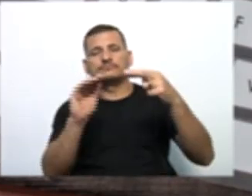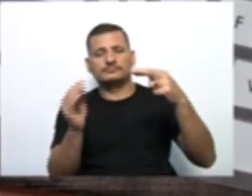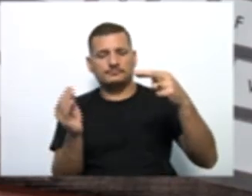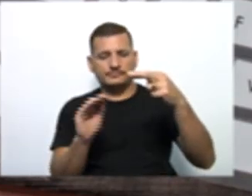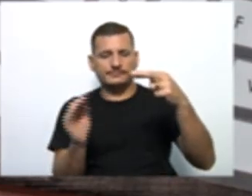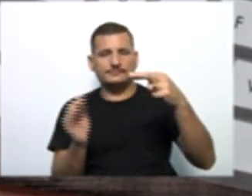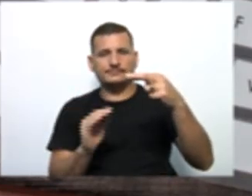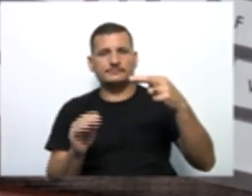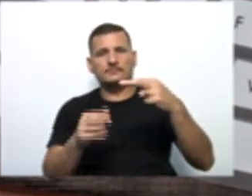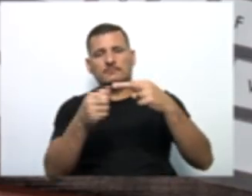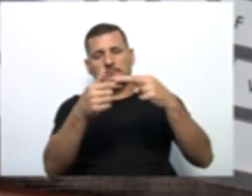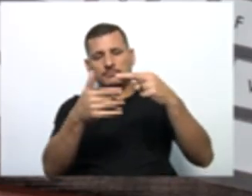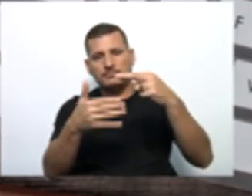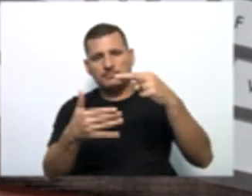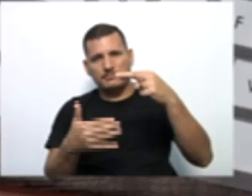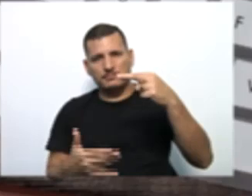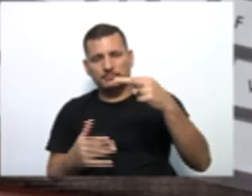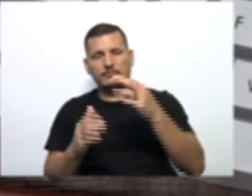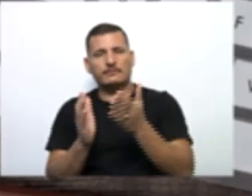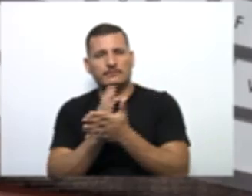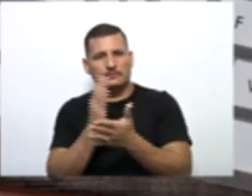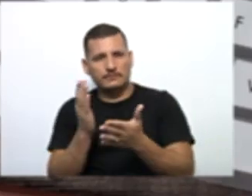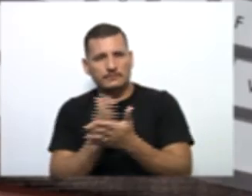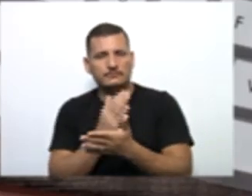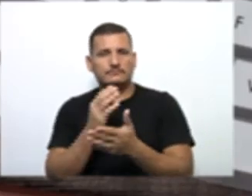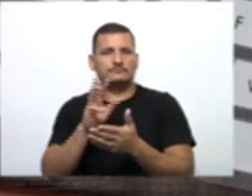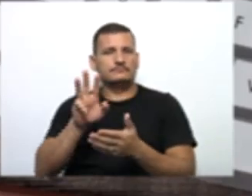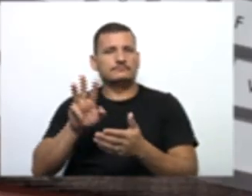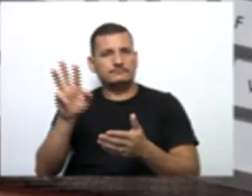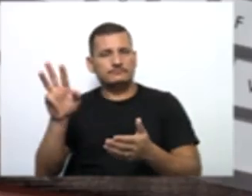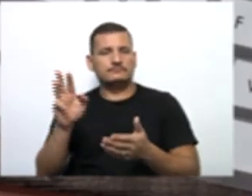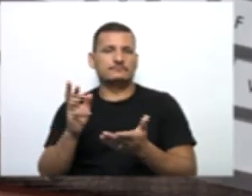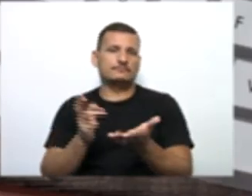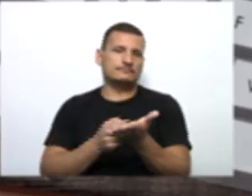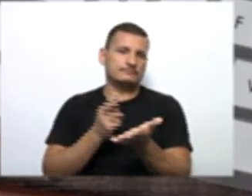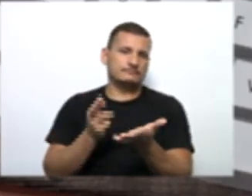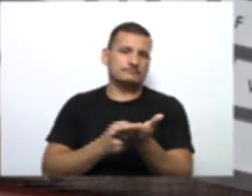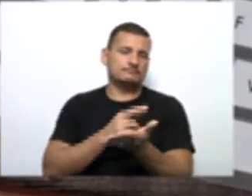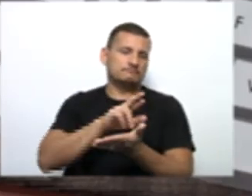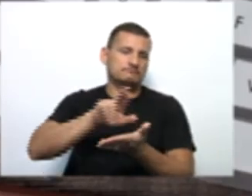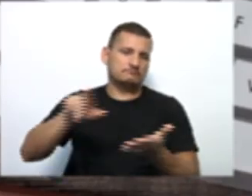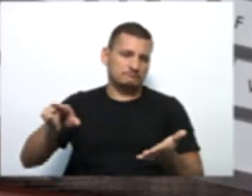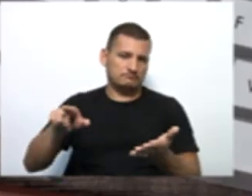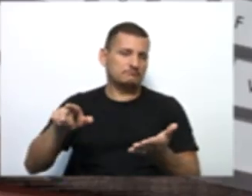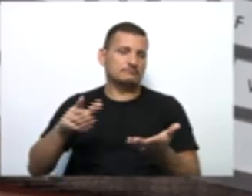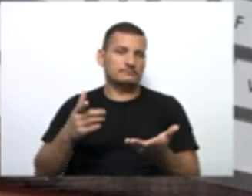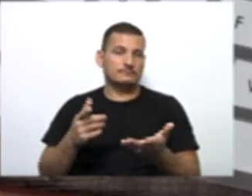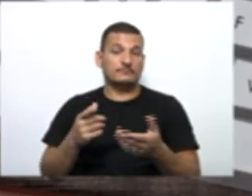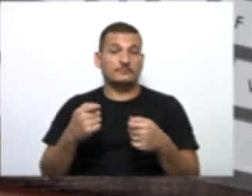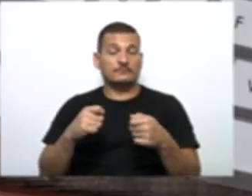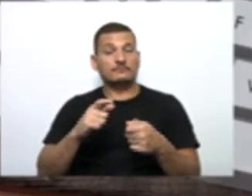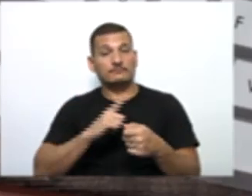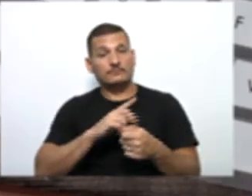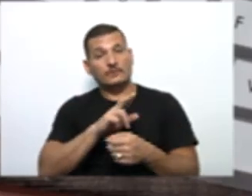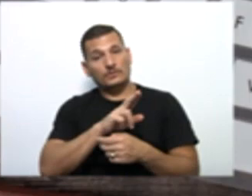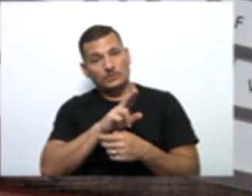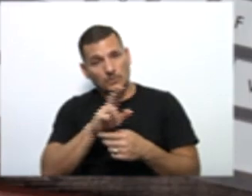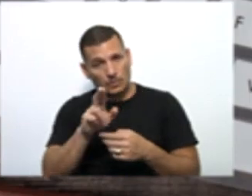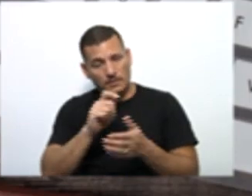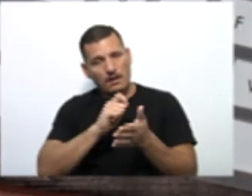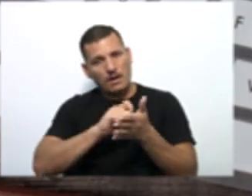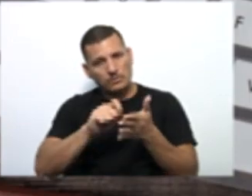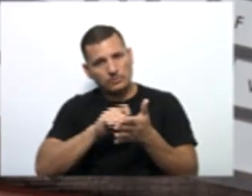pesquisa através de fontes como livros, sites, revistas e outros, que devem ter nome e sobrenome do